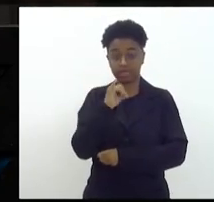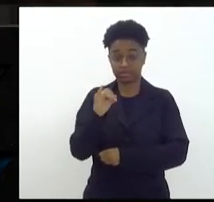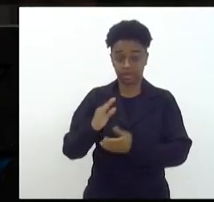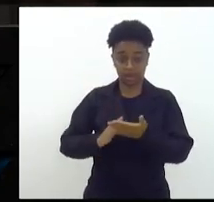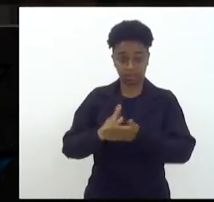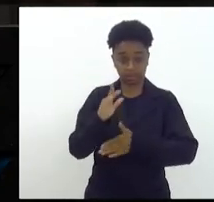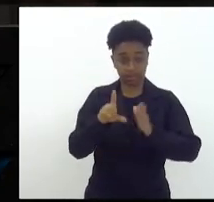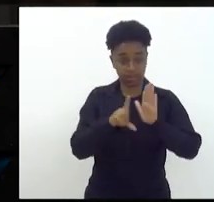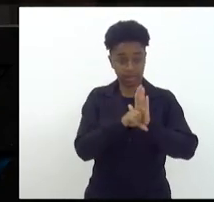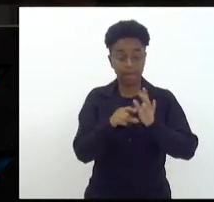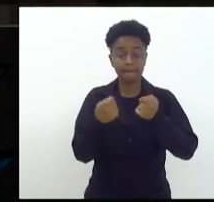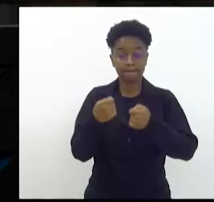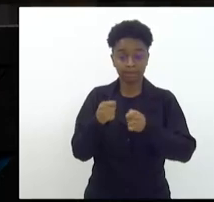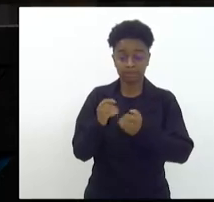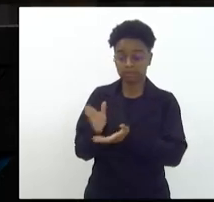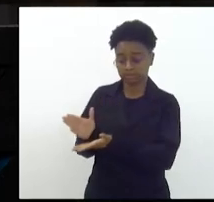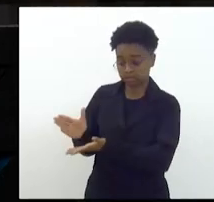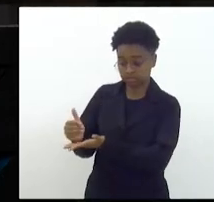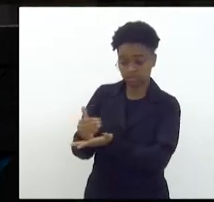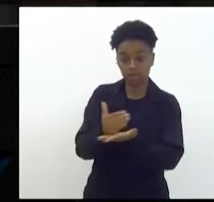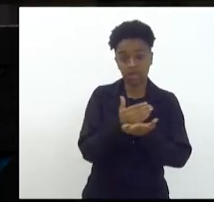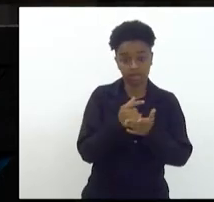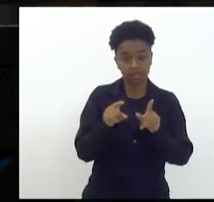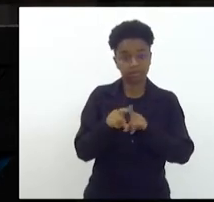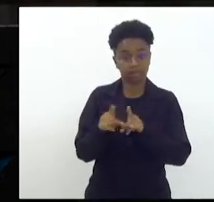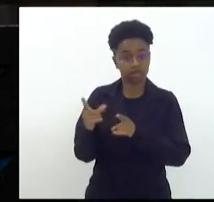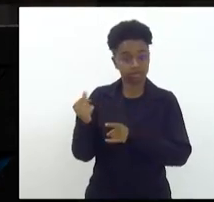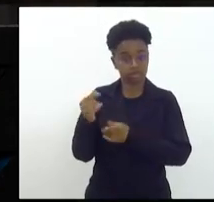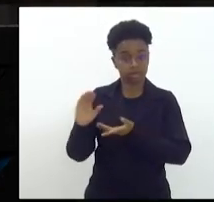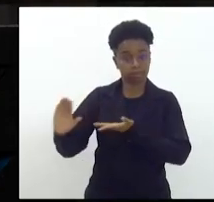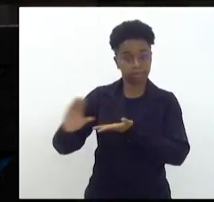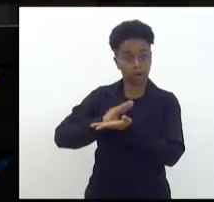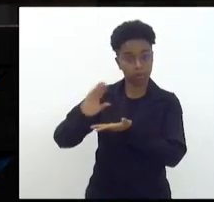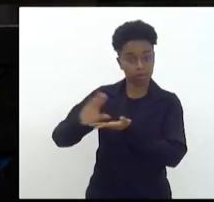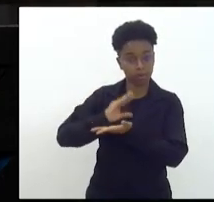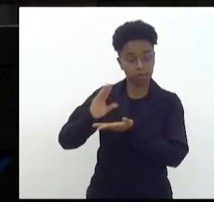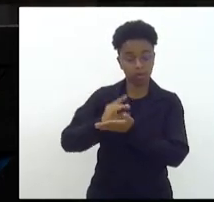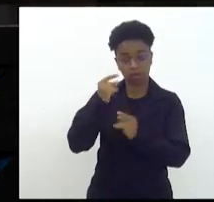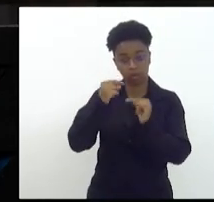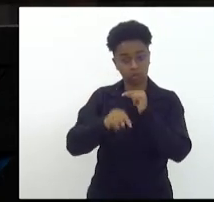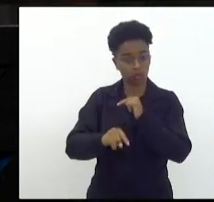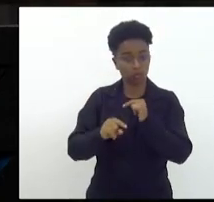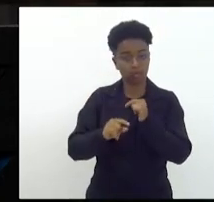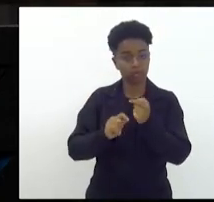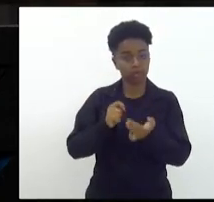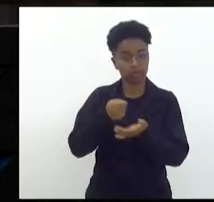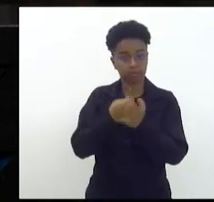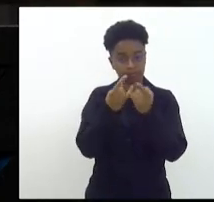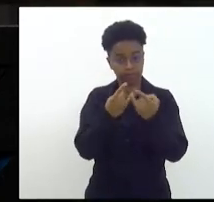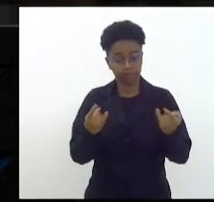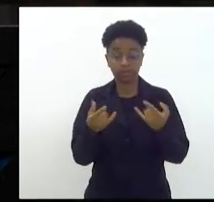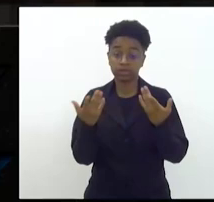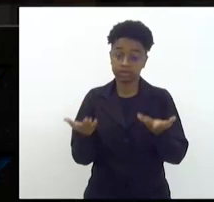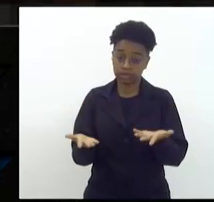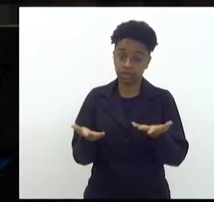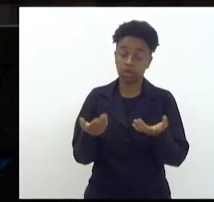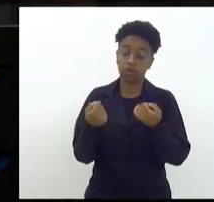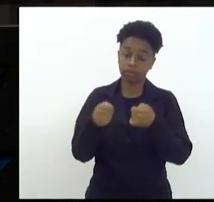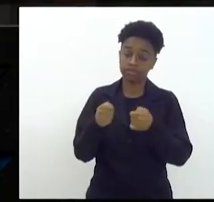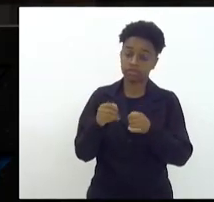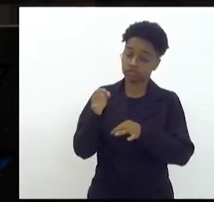que levar em conta todas essas receitas não tarifárias e dessa maneira vai se fazer